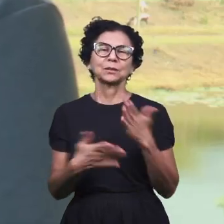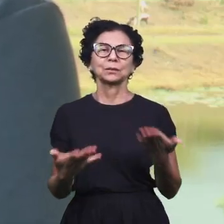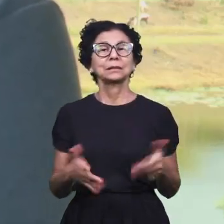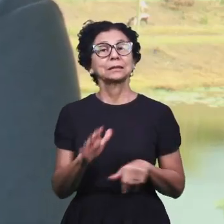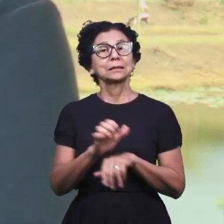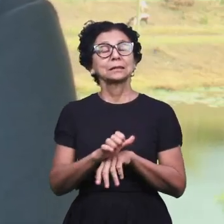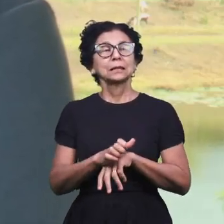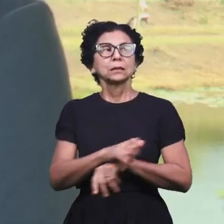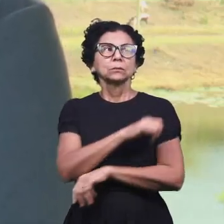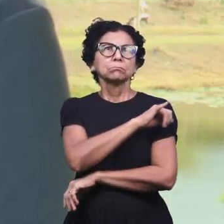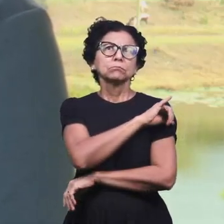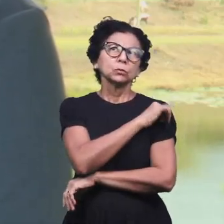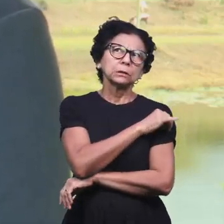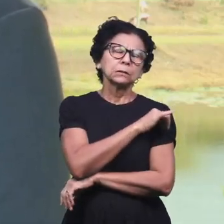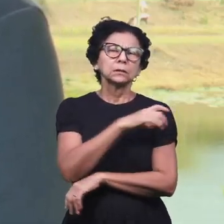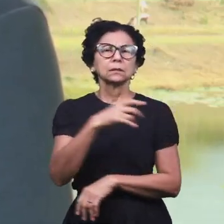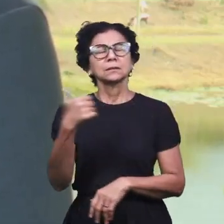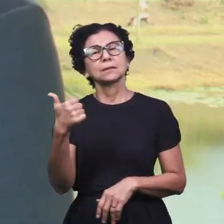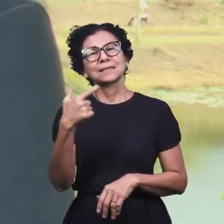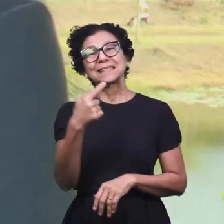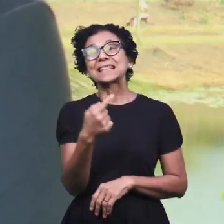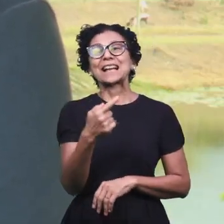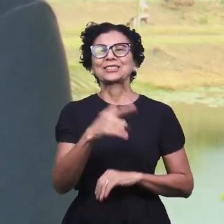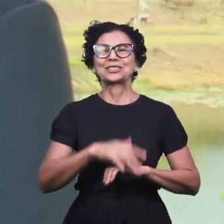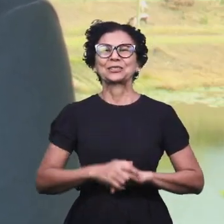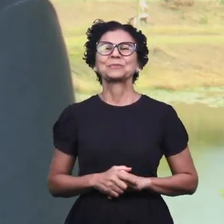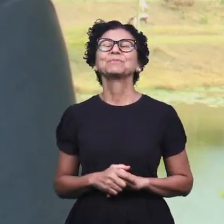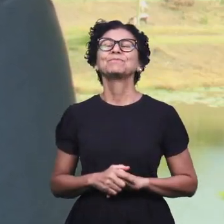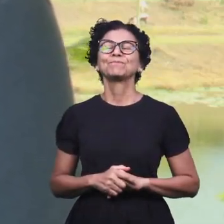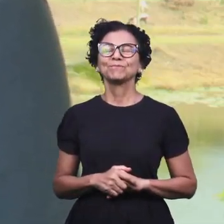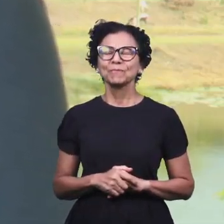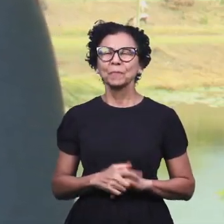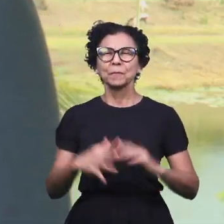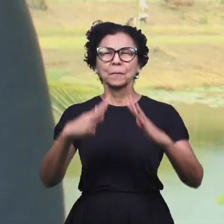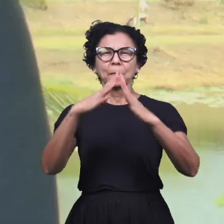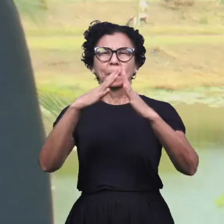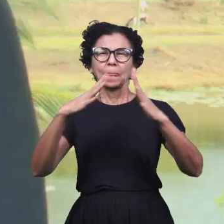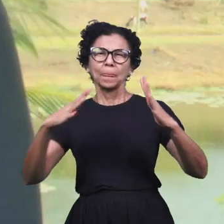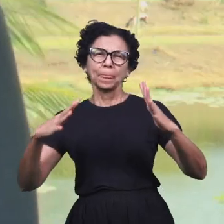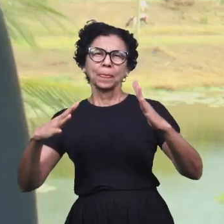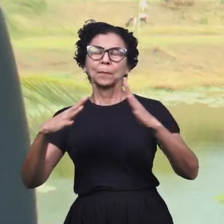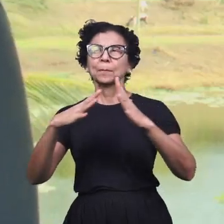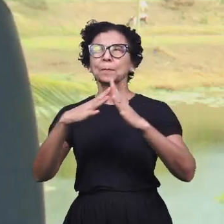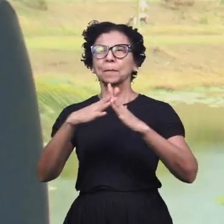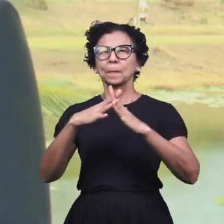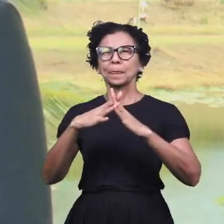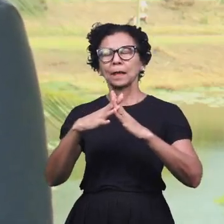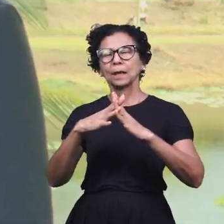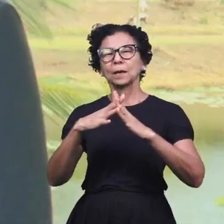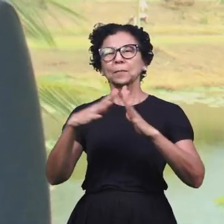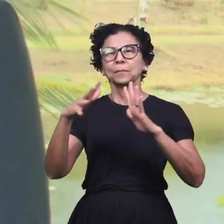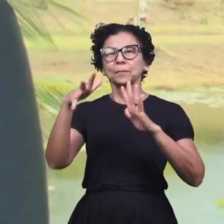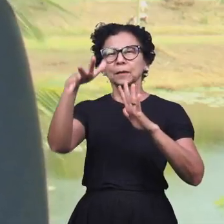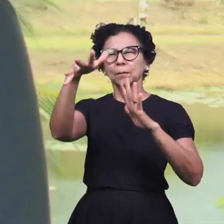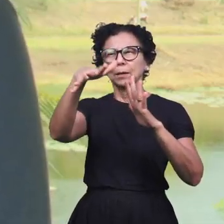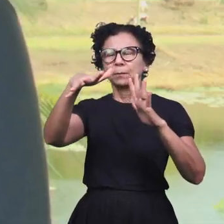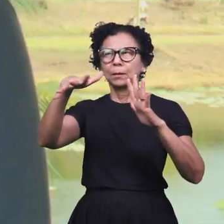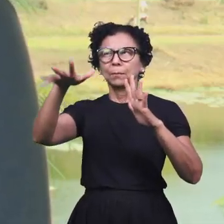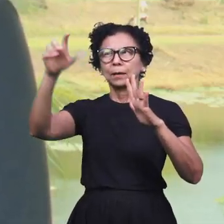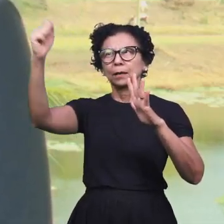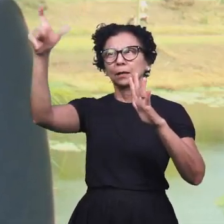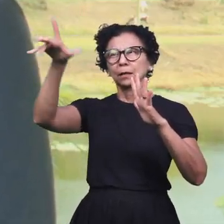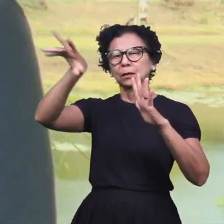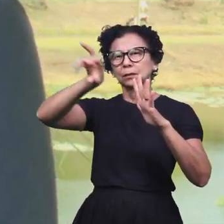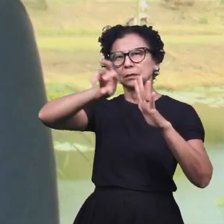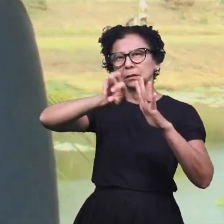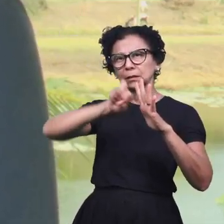no estado do Rio de Janeiro nós temos 17 usinas. São usinas de tamanhos menores distribuídos nas